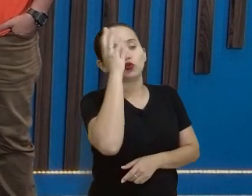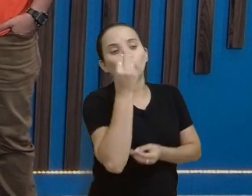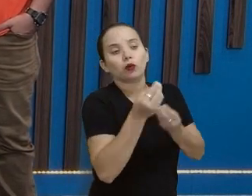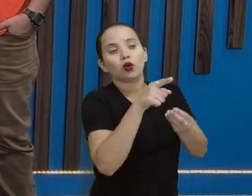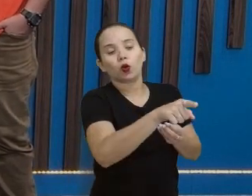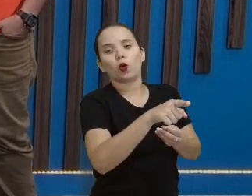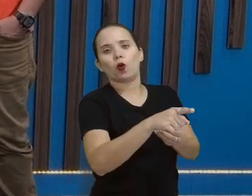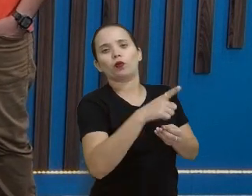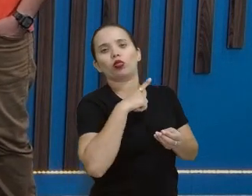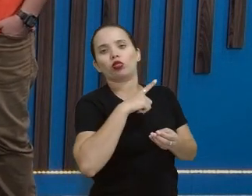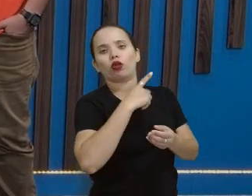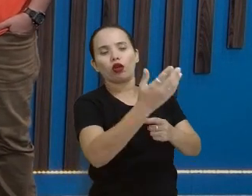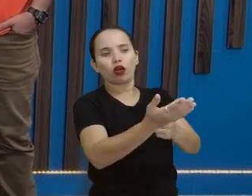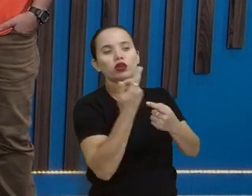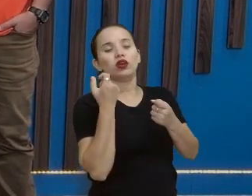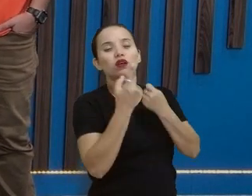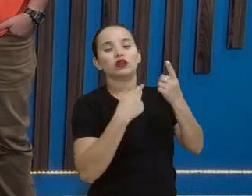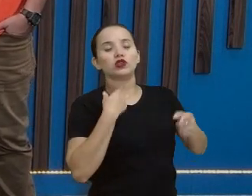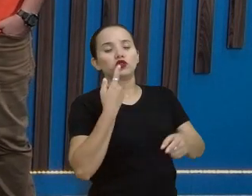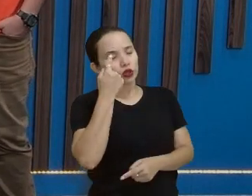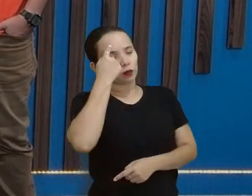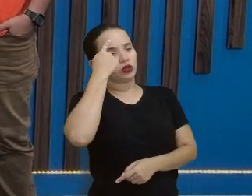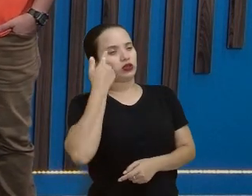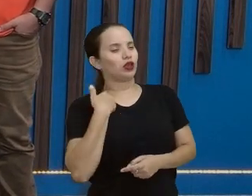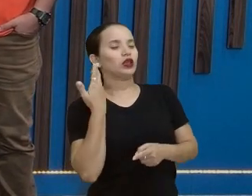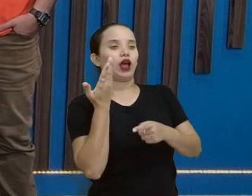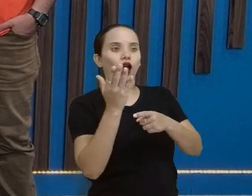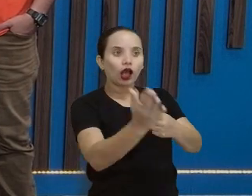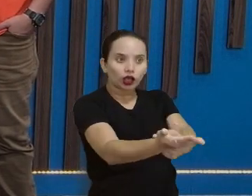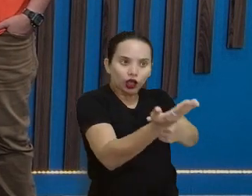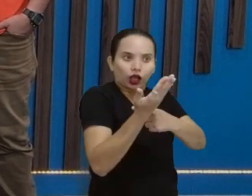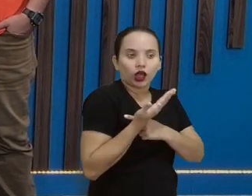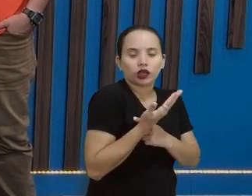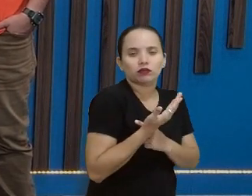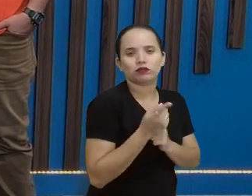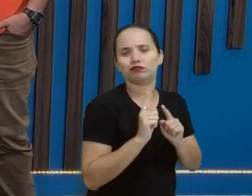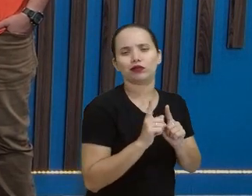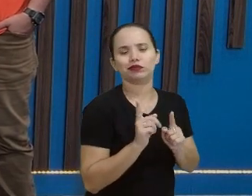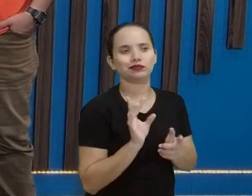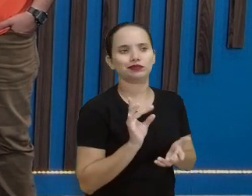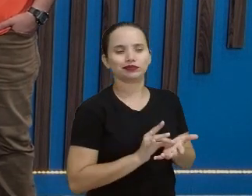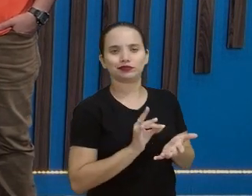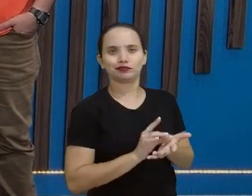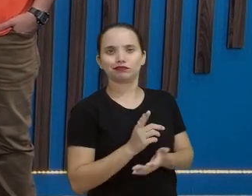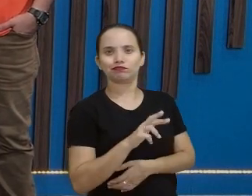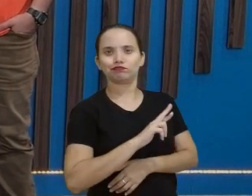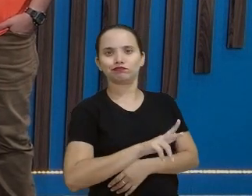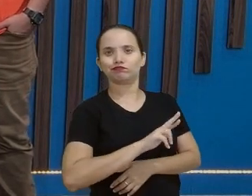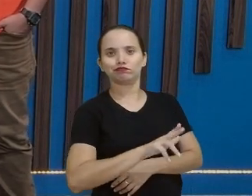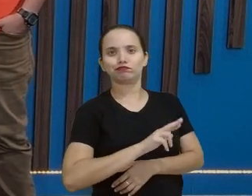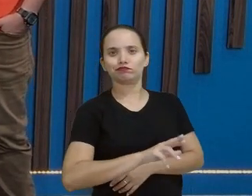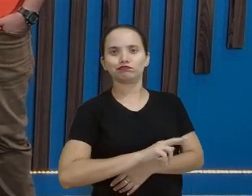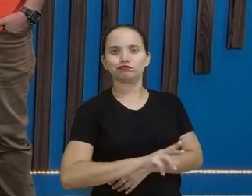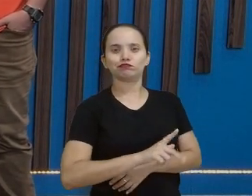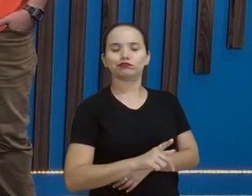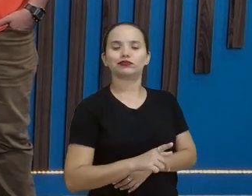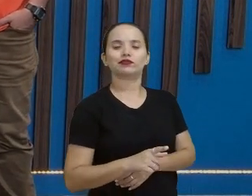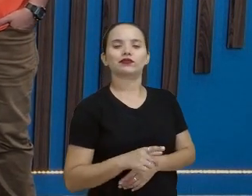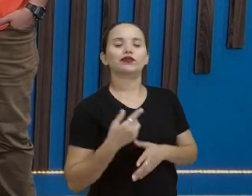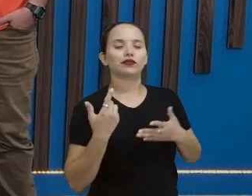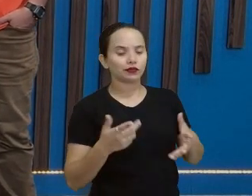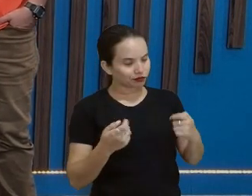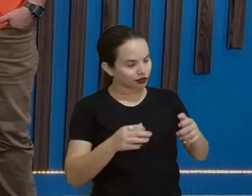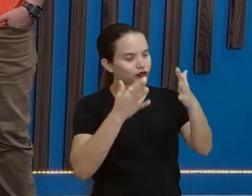recebendo ajuda ali. Muitas vezes a gente está ou andando em círculo, ou pegando a interpretação da pessoa e trazendo para a gente. Então,